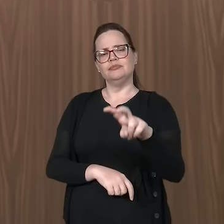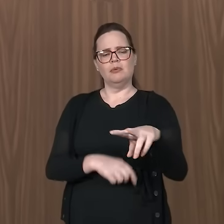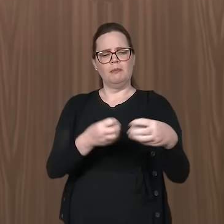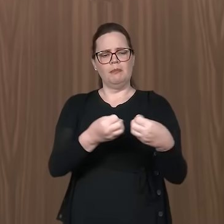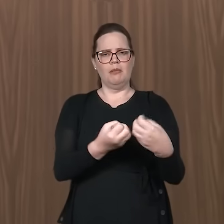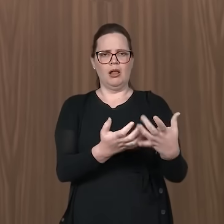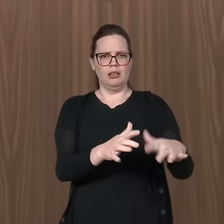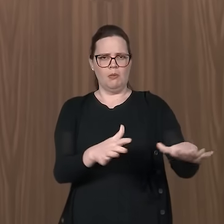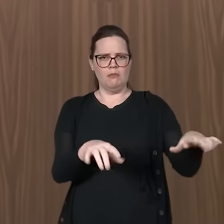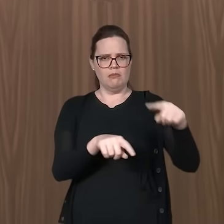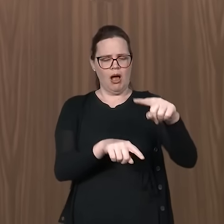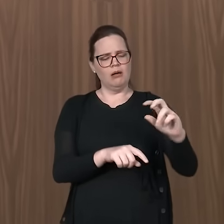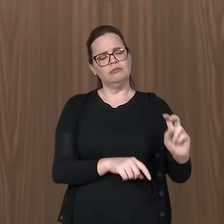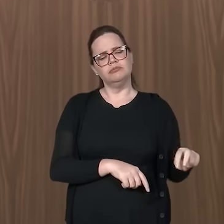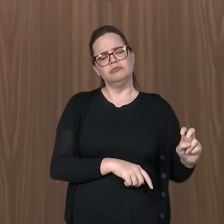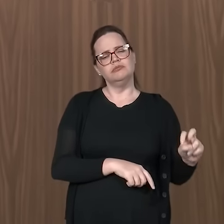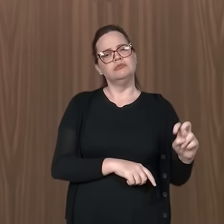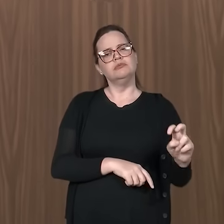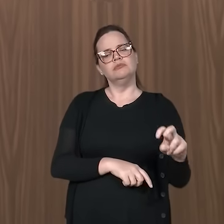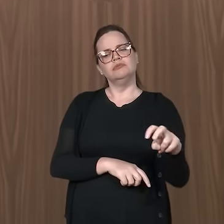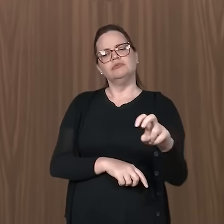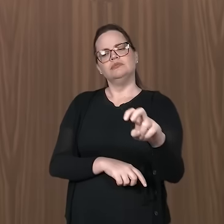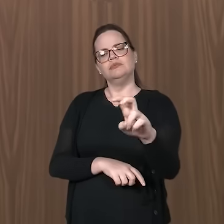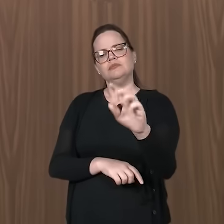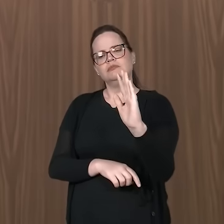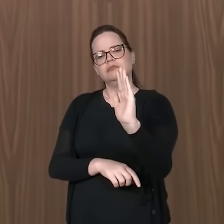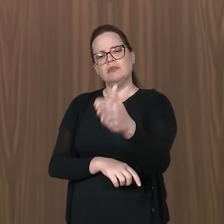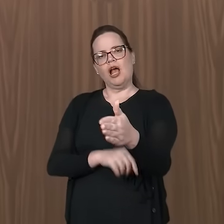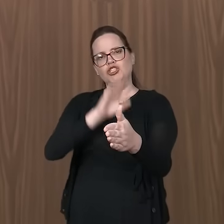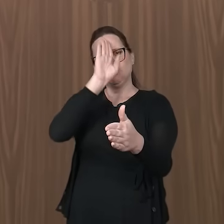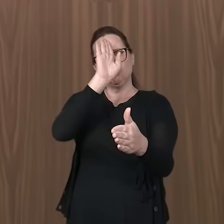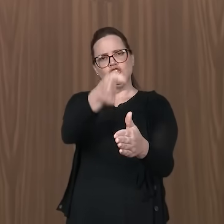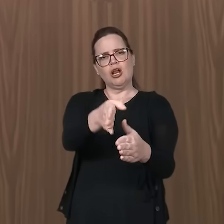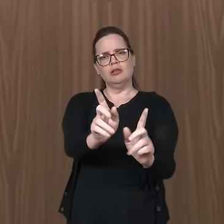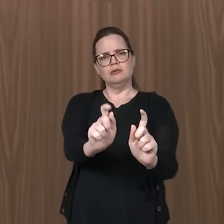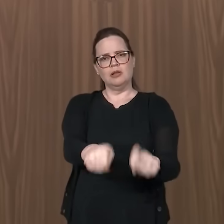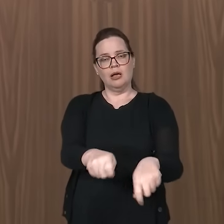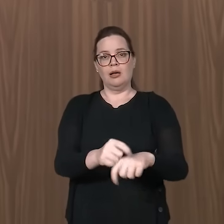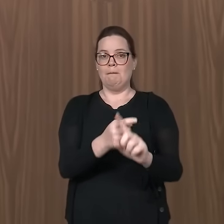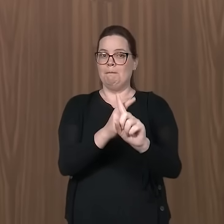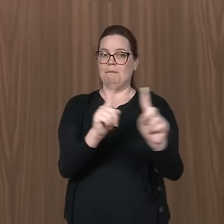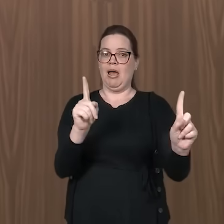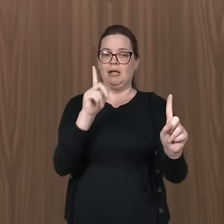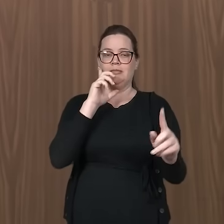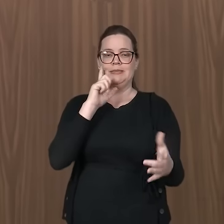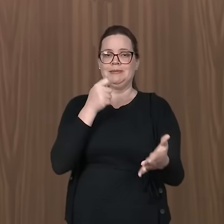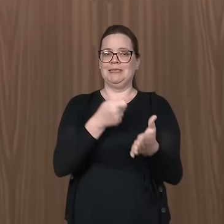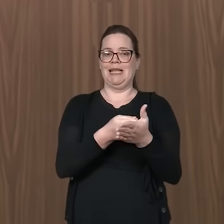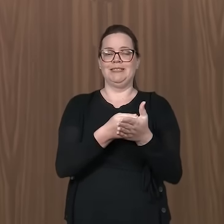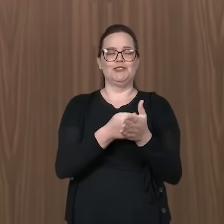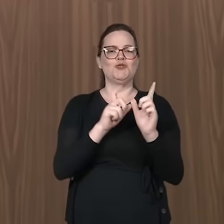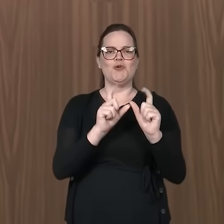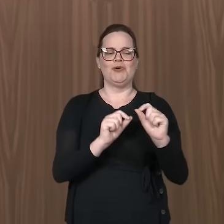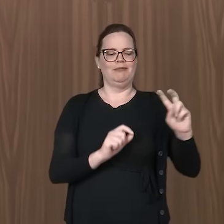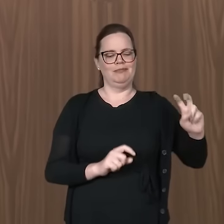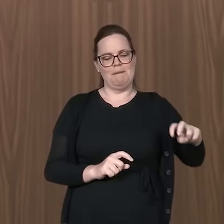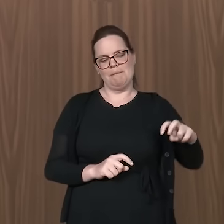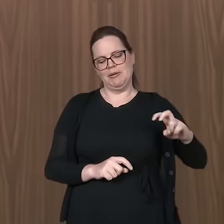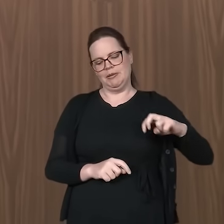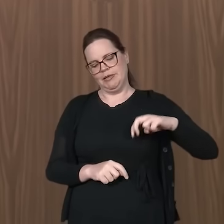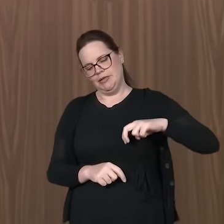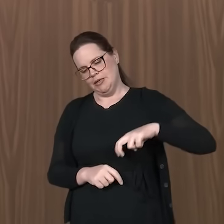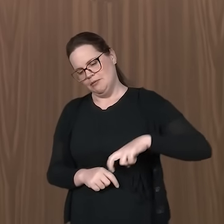e ao mar da Galiléia. Mas ele preferiu tomar um outro caminho, um caminho mais difícil, um caminho com altos